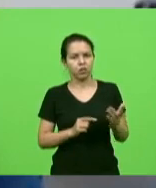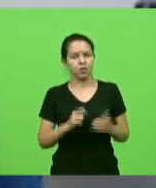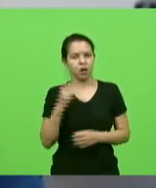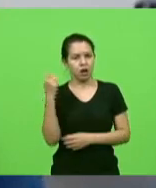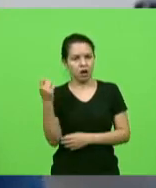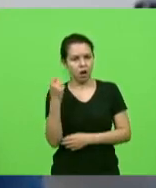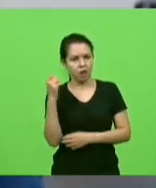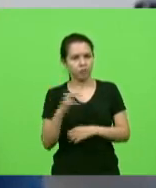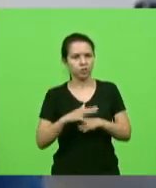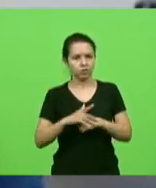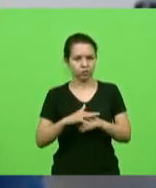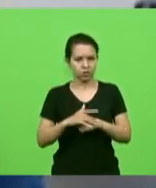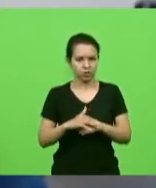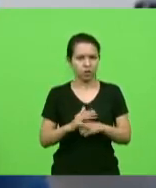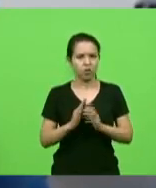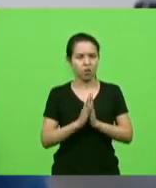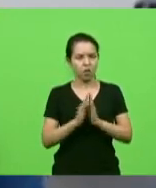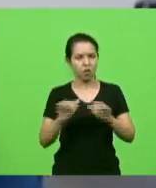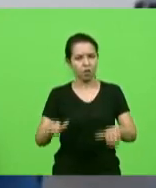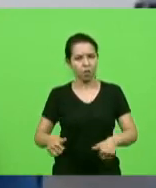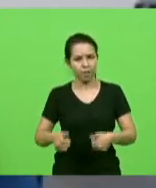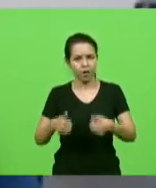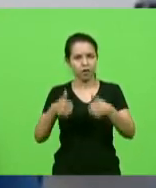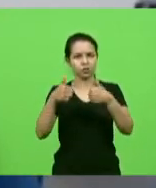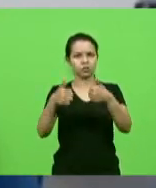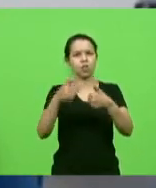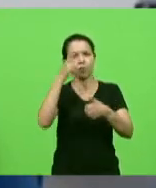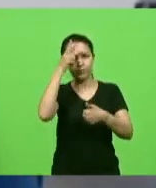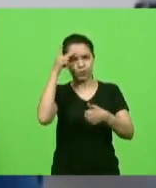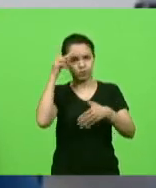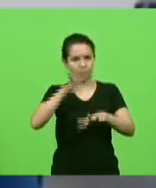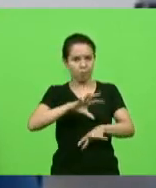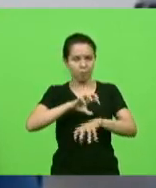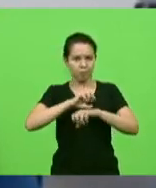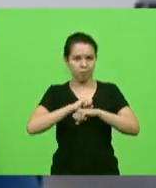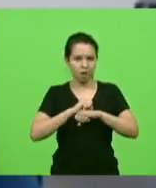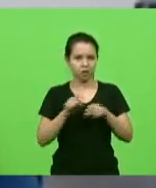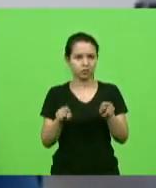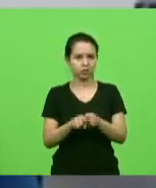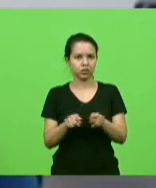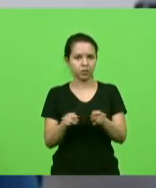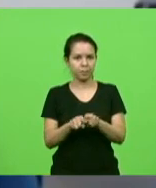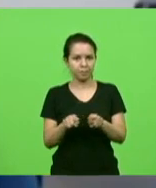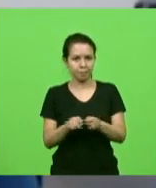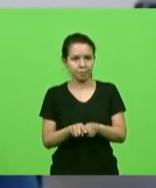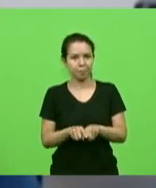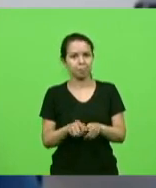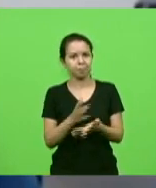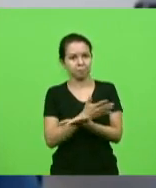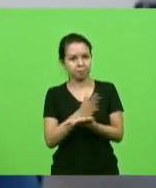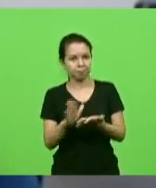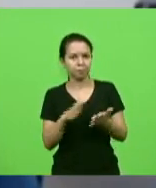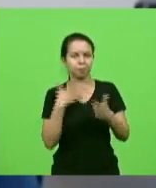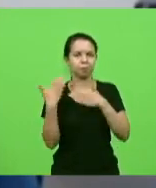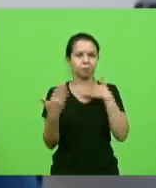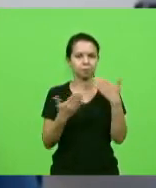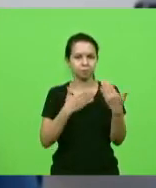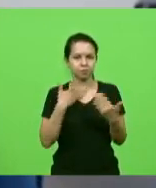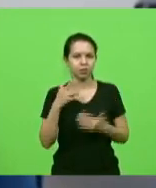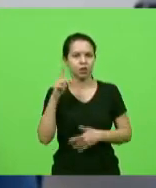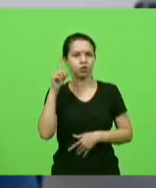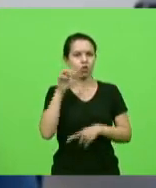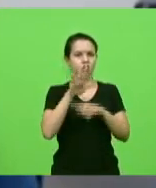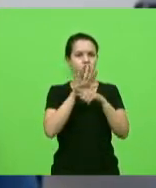dessa grave essa reza pela recuperação de todos os que foram infectados e por aqueles que lamentavelmente faleceu que Deus